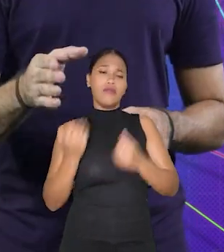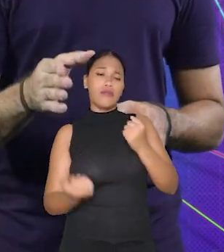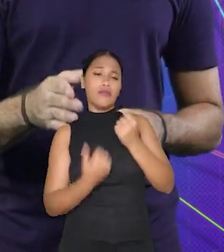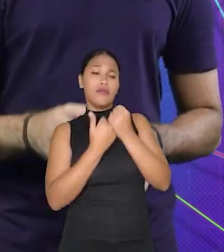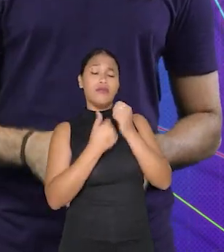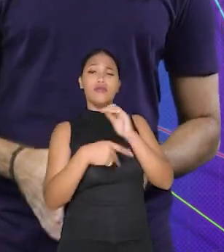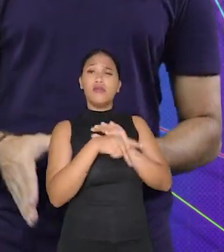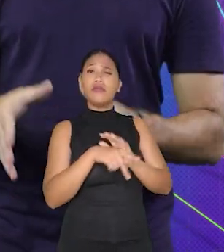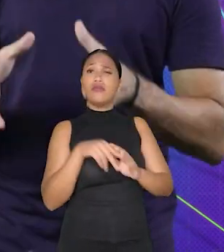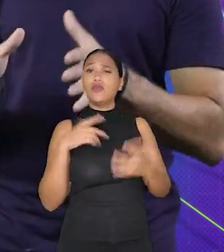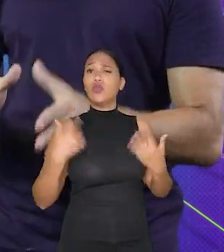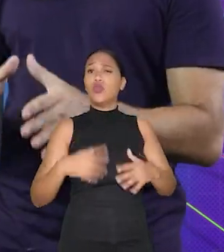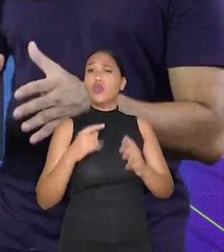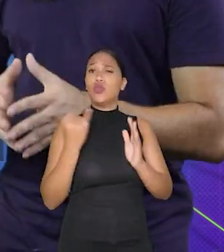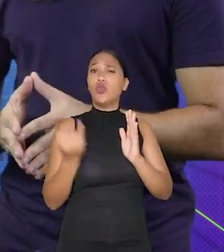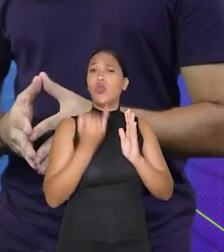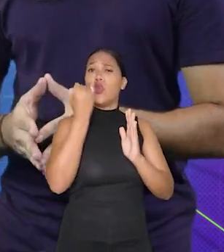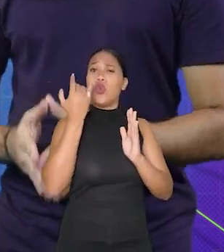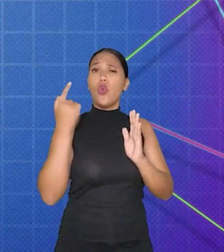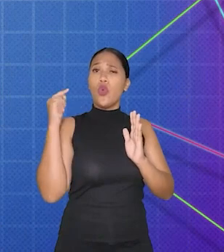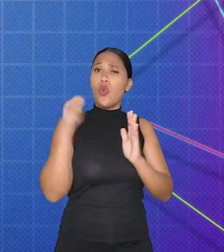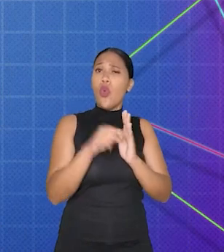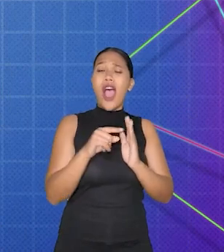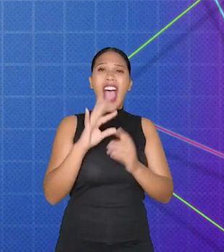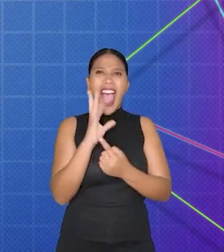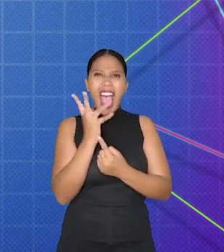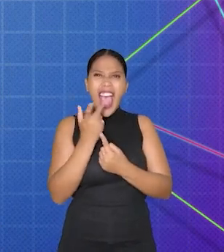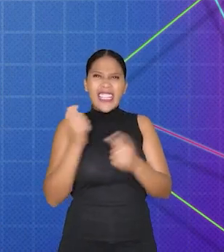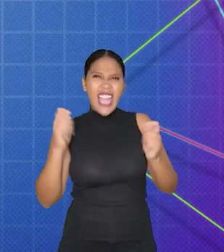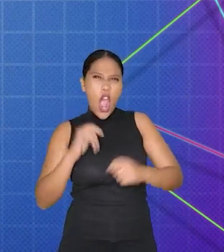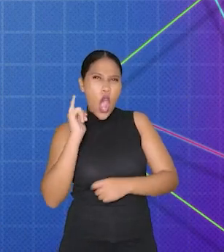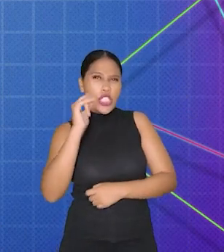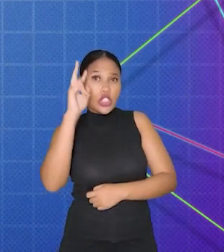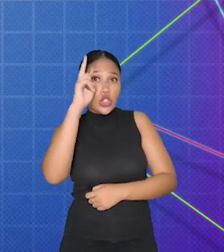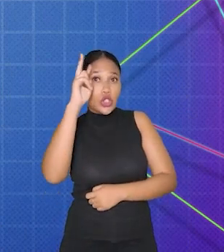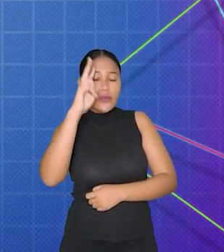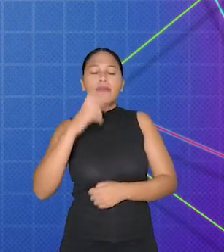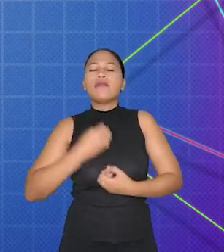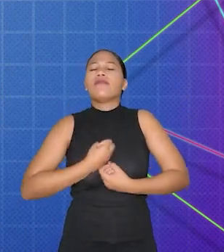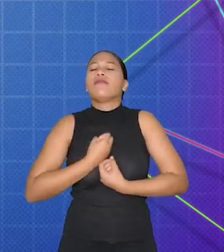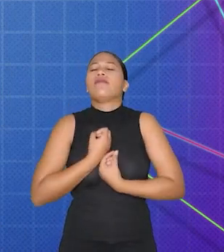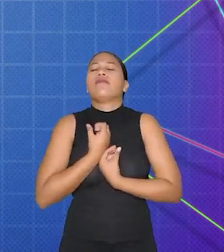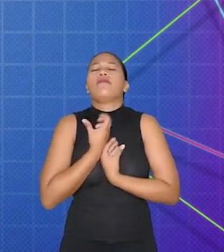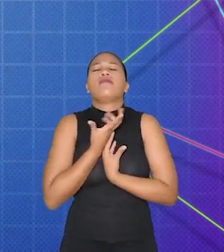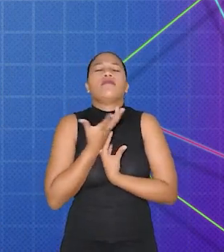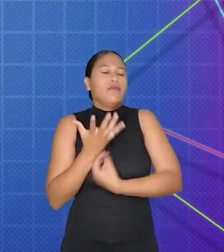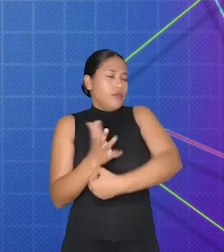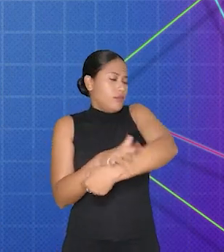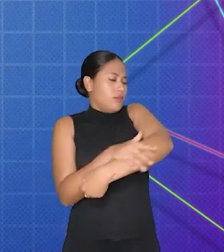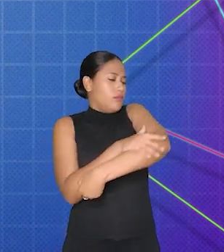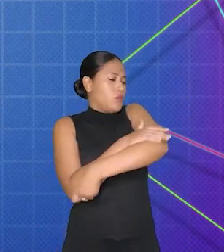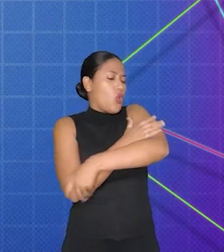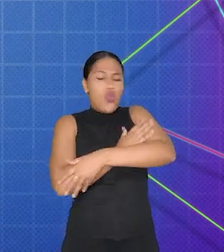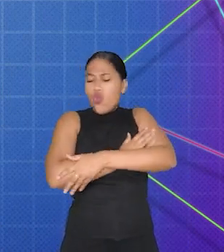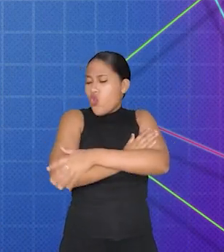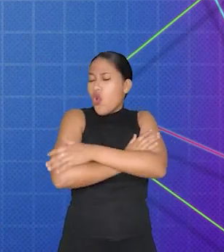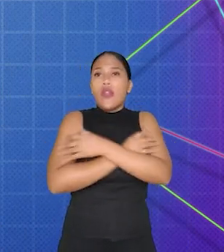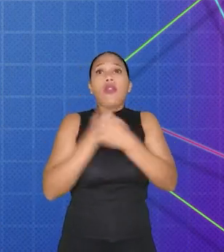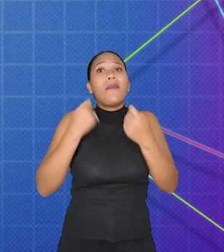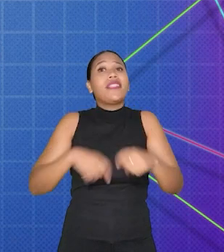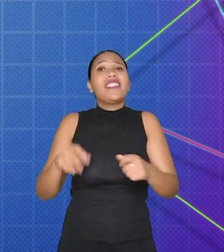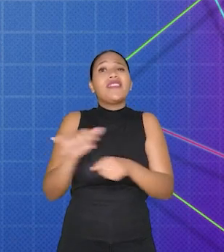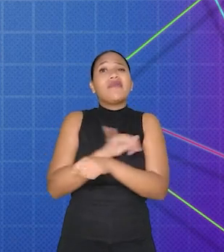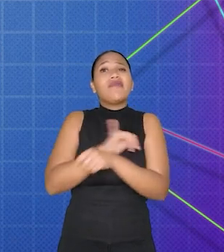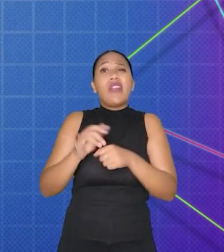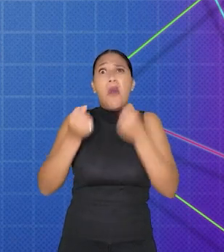forma significativa para a experiência do jogador. A arte é capaz de contar uma história e transmitir emoções de forma sutil,